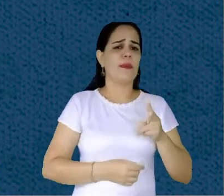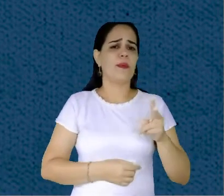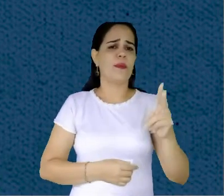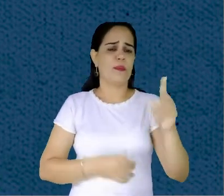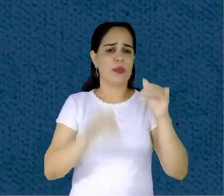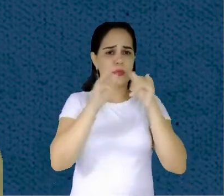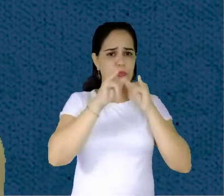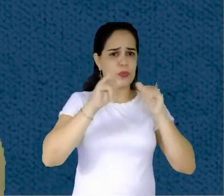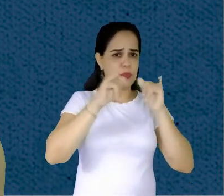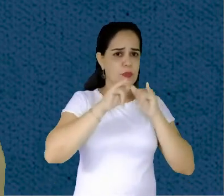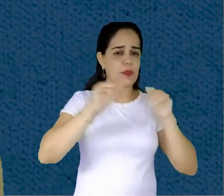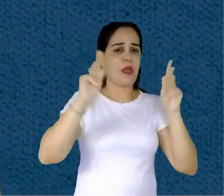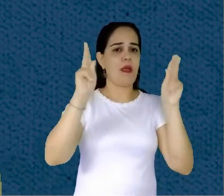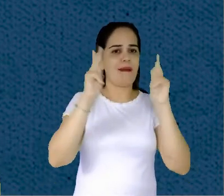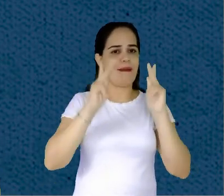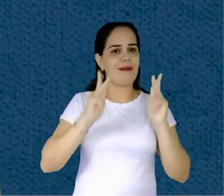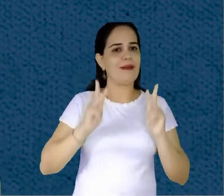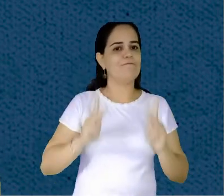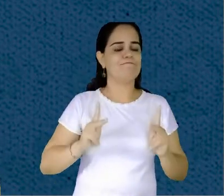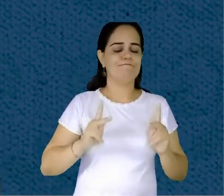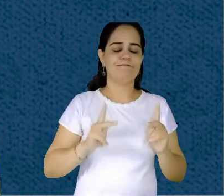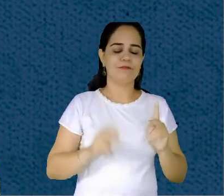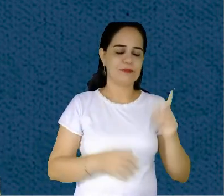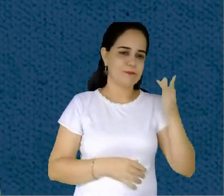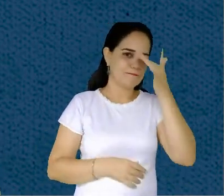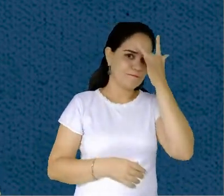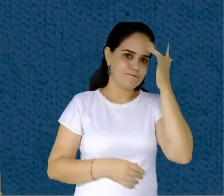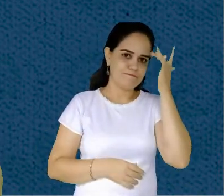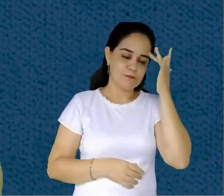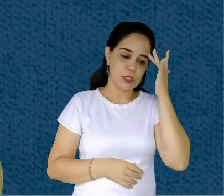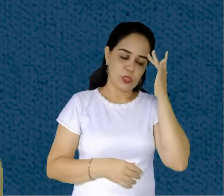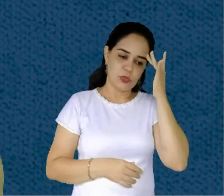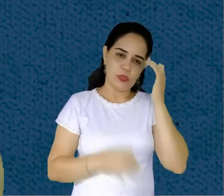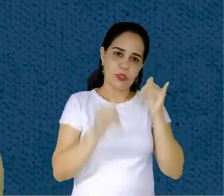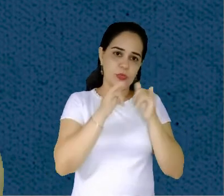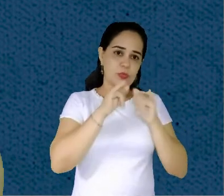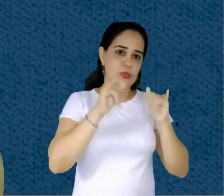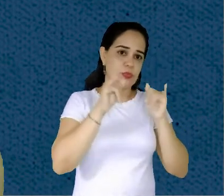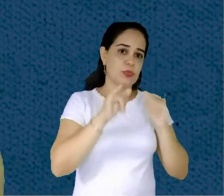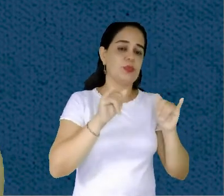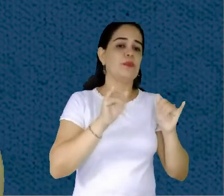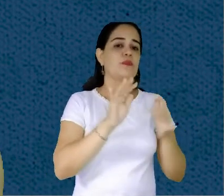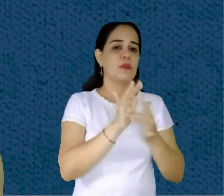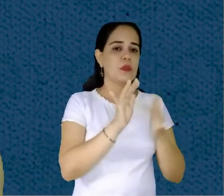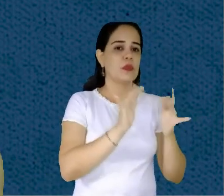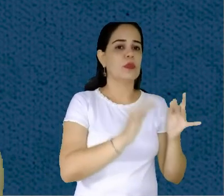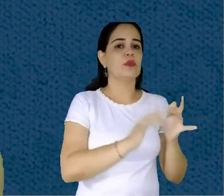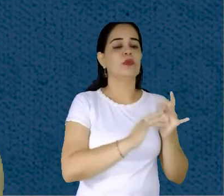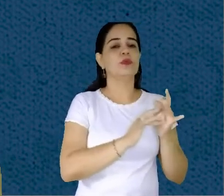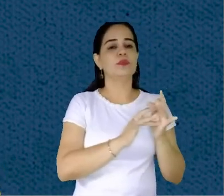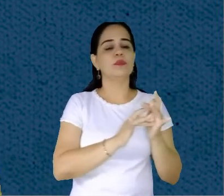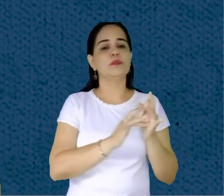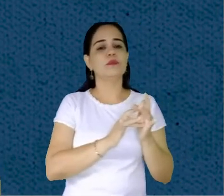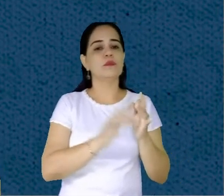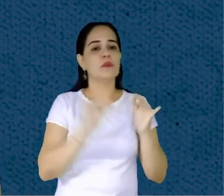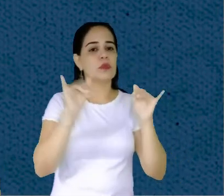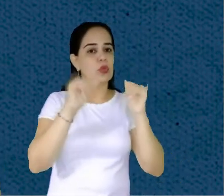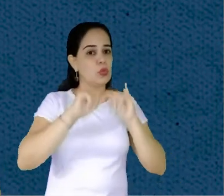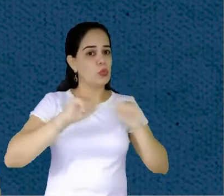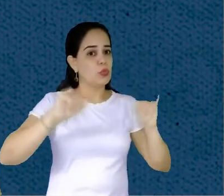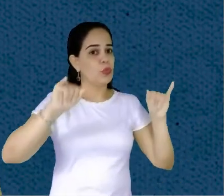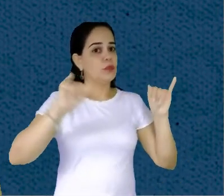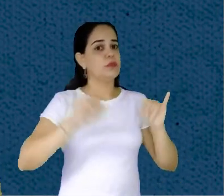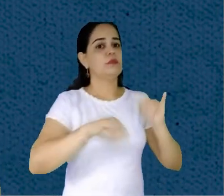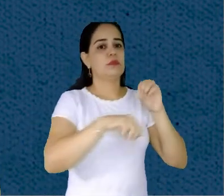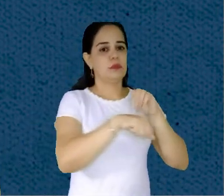as pessoas, de anunciar Cristo Jesus e de dizer para todos que a fé em Cristo Jesus é fundamental